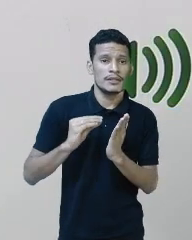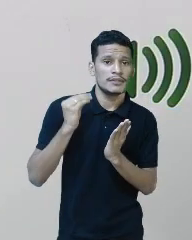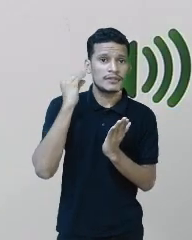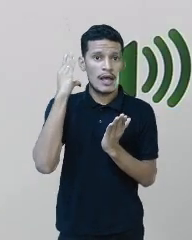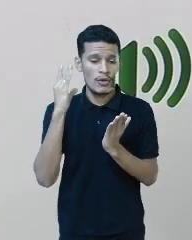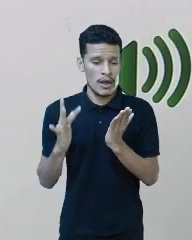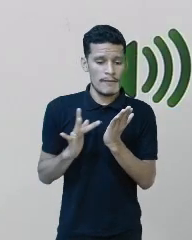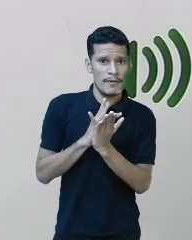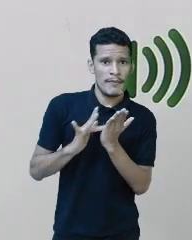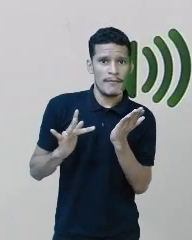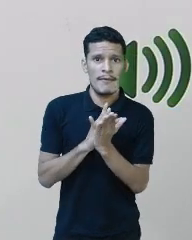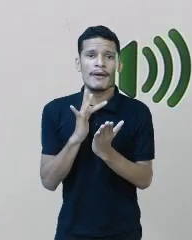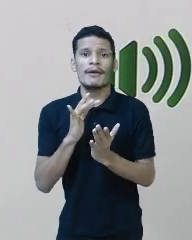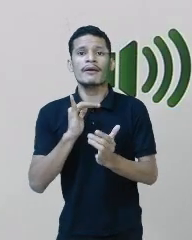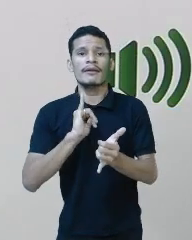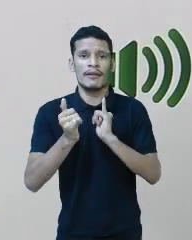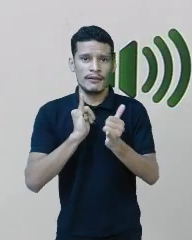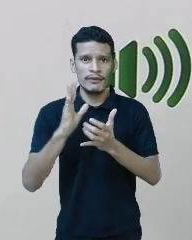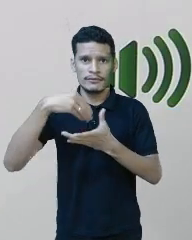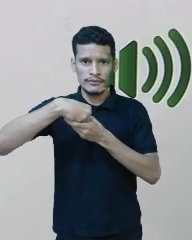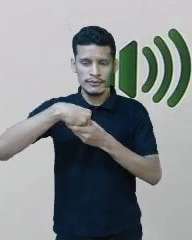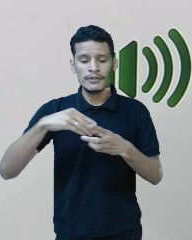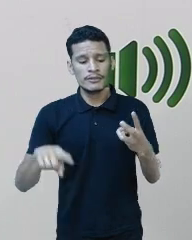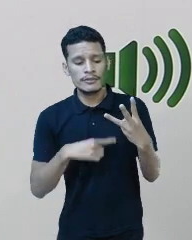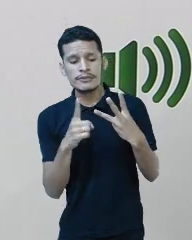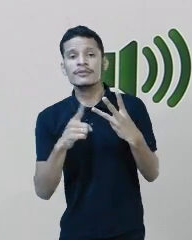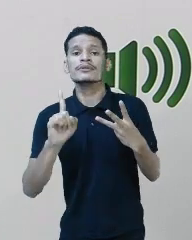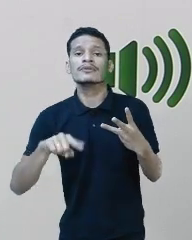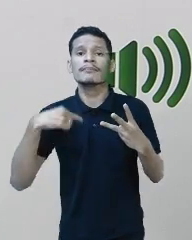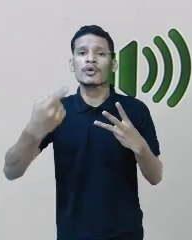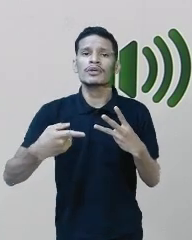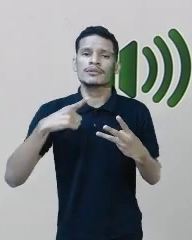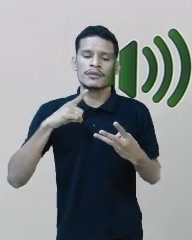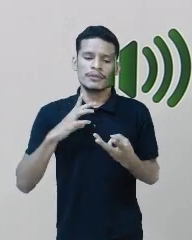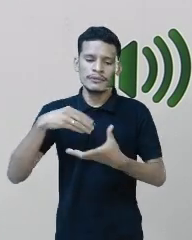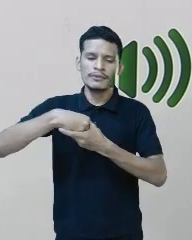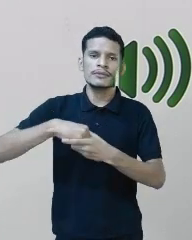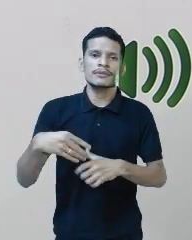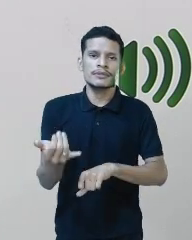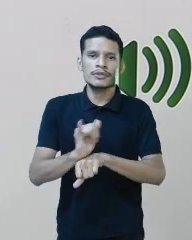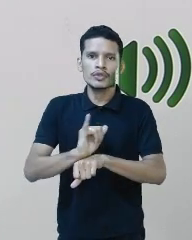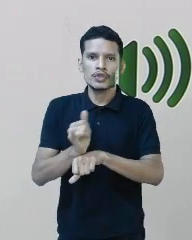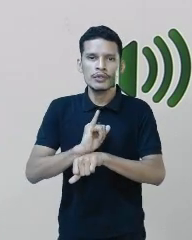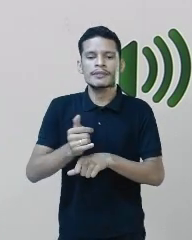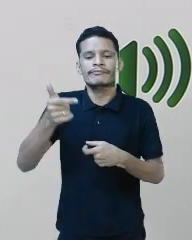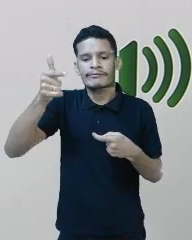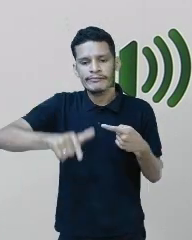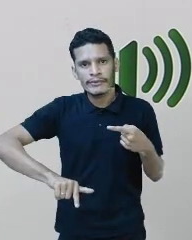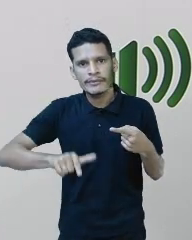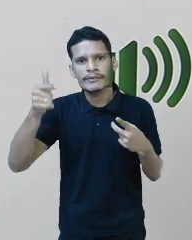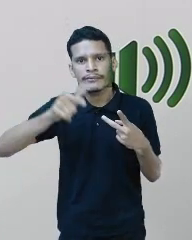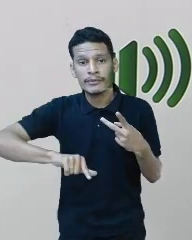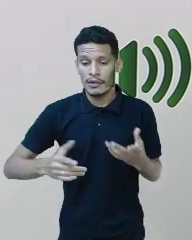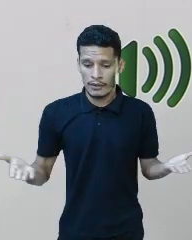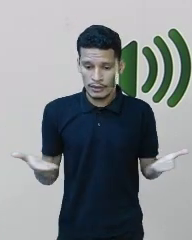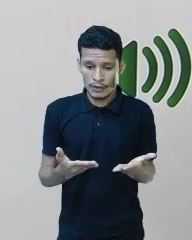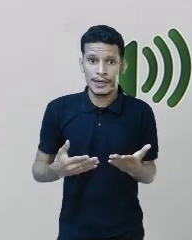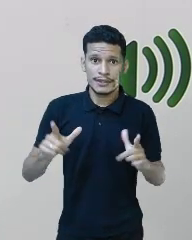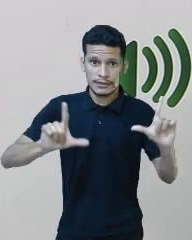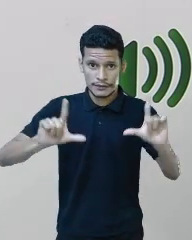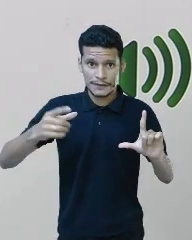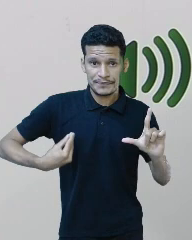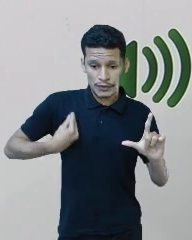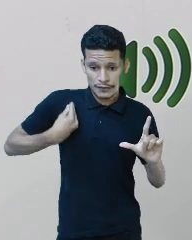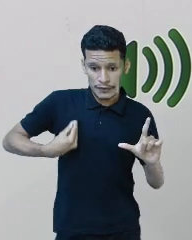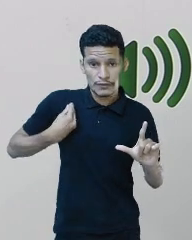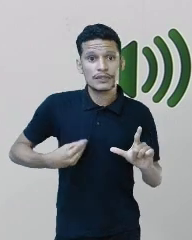celular com internet e mais tarde nós temos a reprise no YouTube. Então agora na TV é ao vivo e no YouTube nós